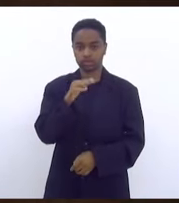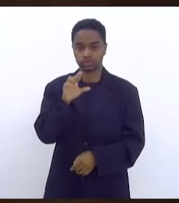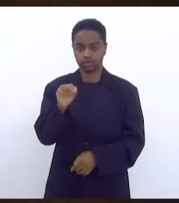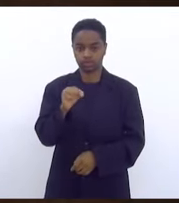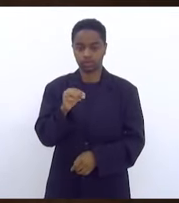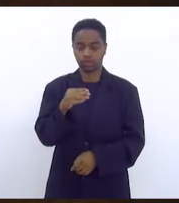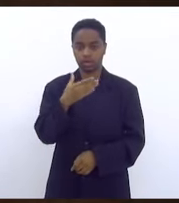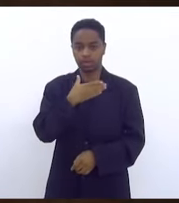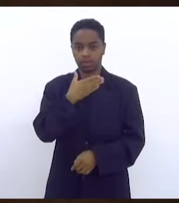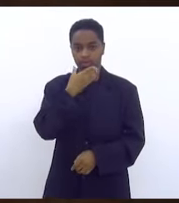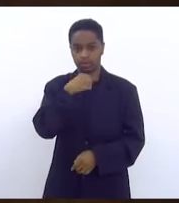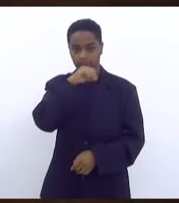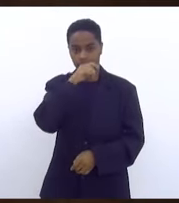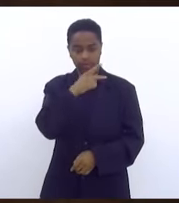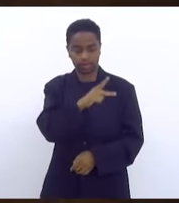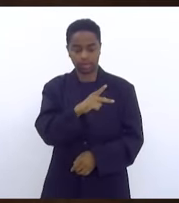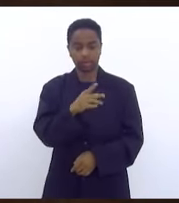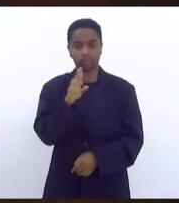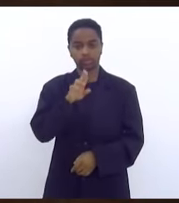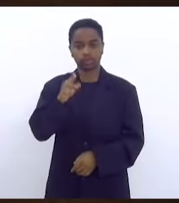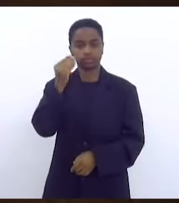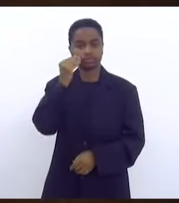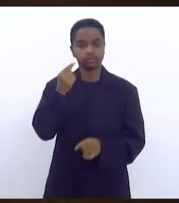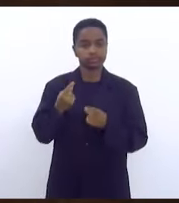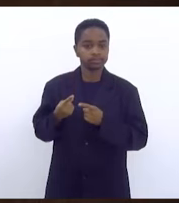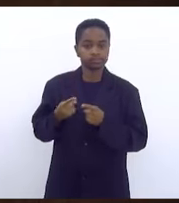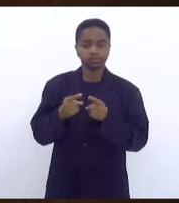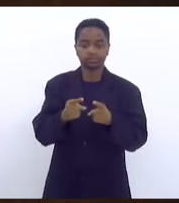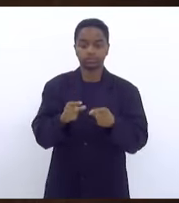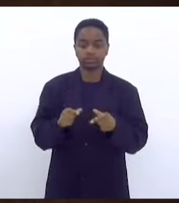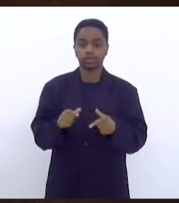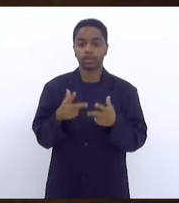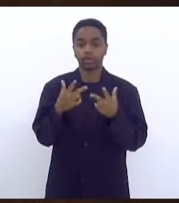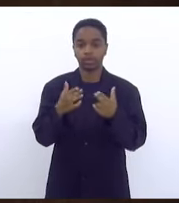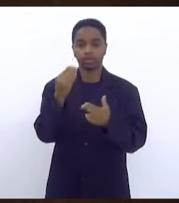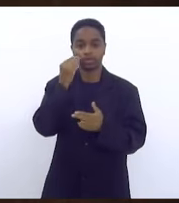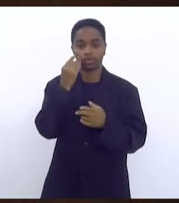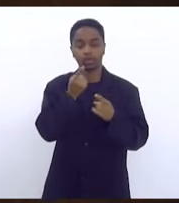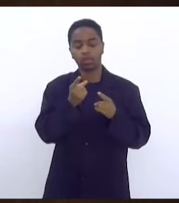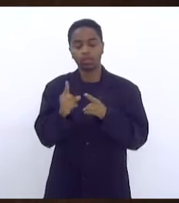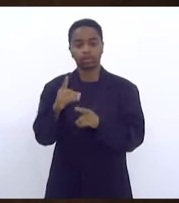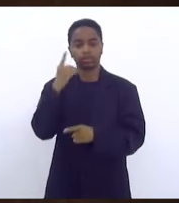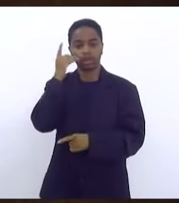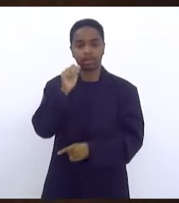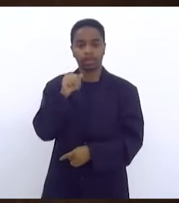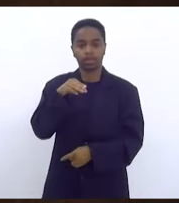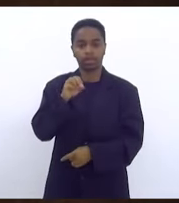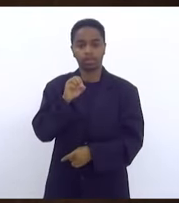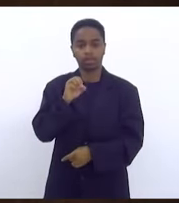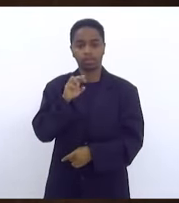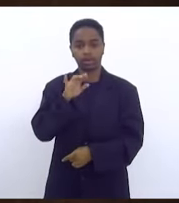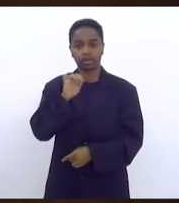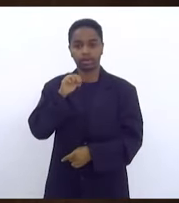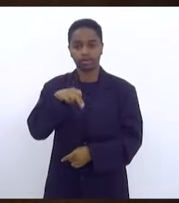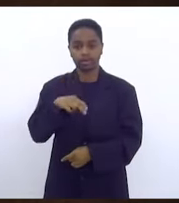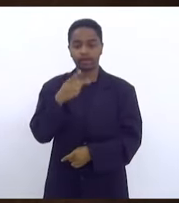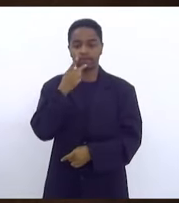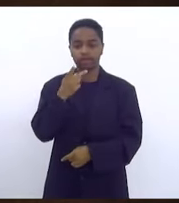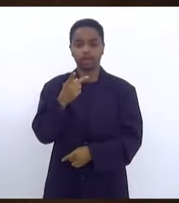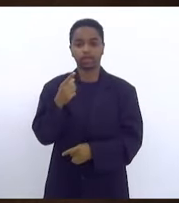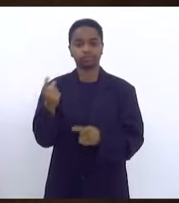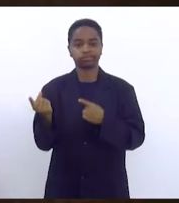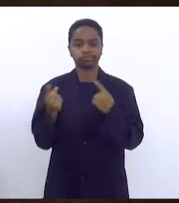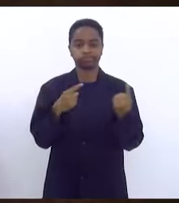lá, ele utiliza para poder atacar o parlamento, como tentou atacar o deputado Rodrigo Amorim, usando tic-tac,